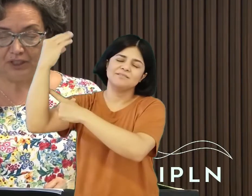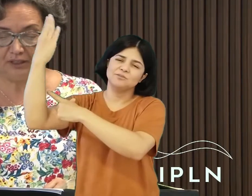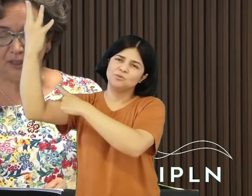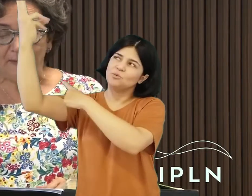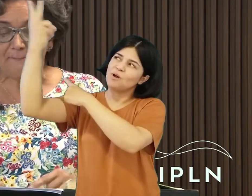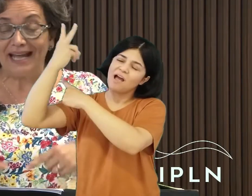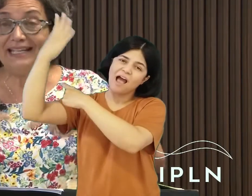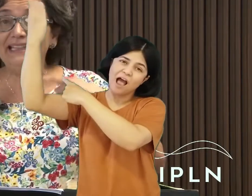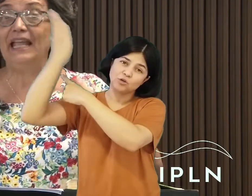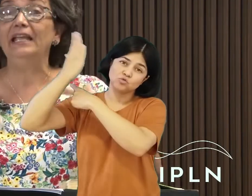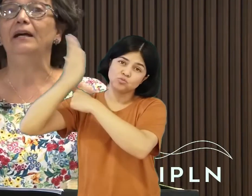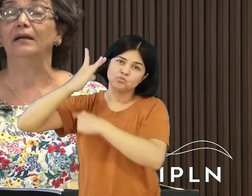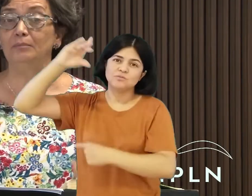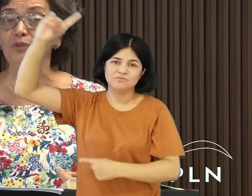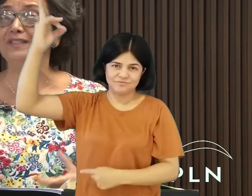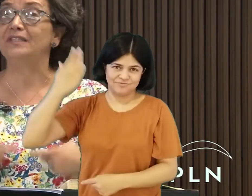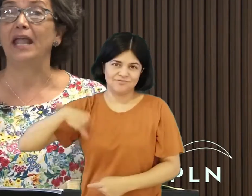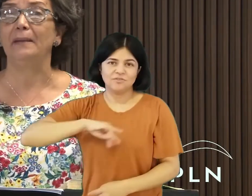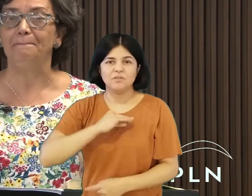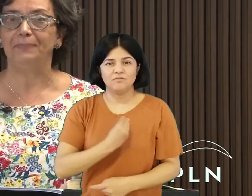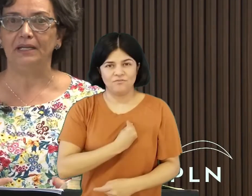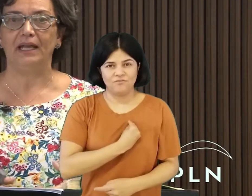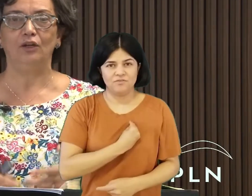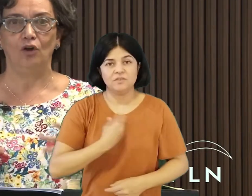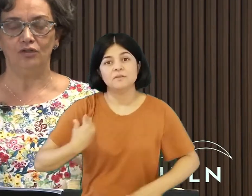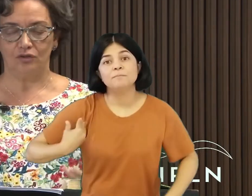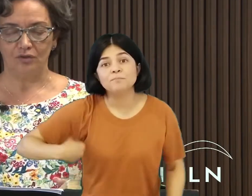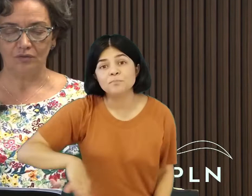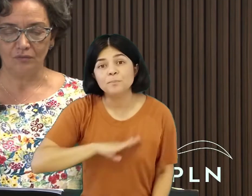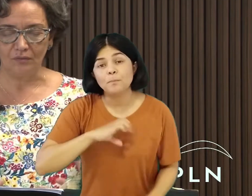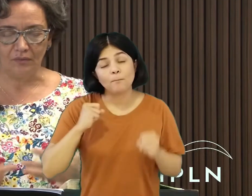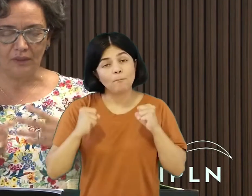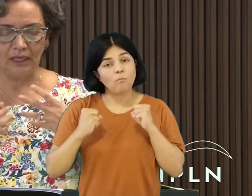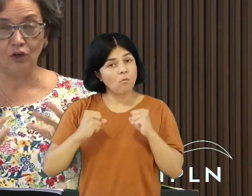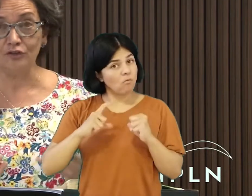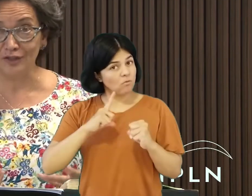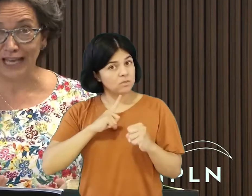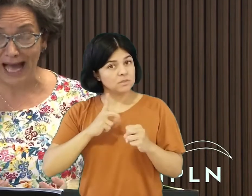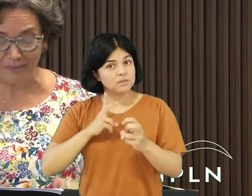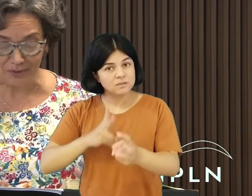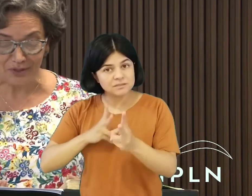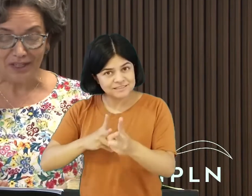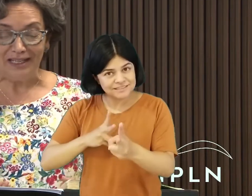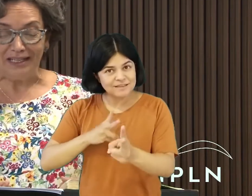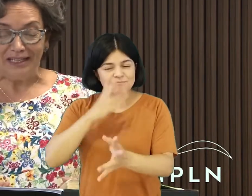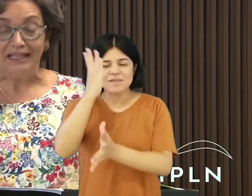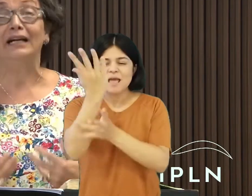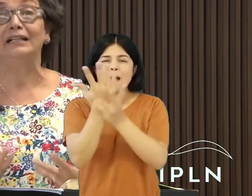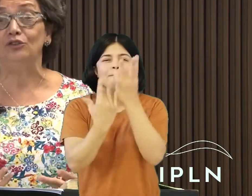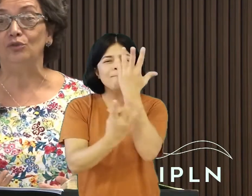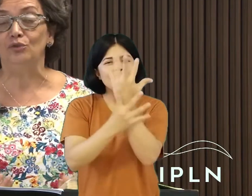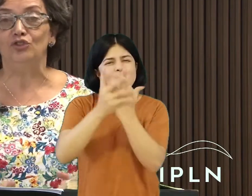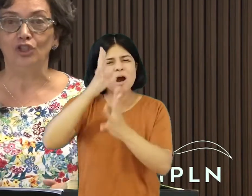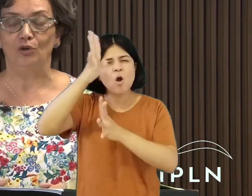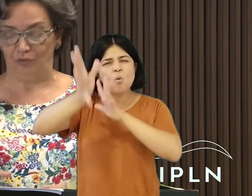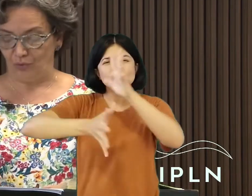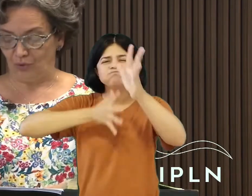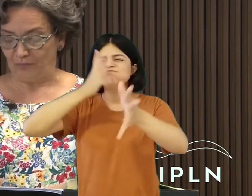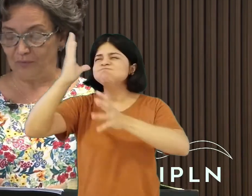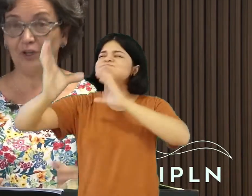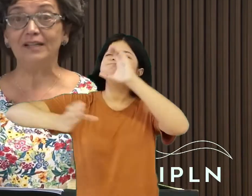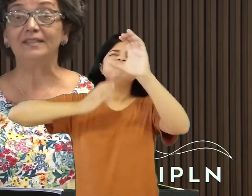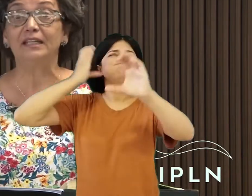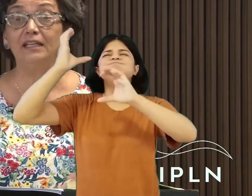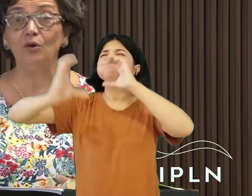nossa vida, para que tenhamos sempre em nossos lábios canto de